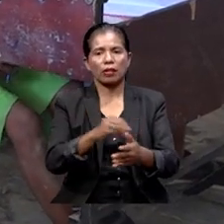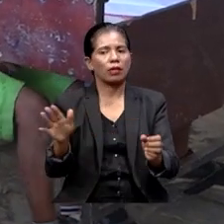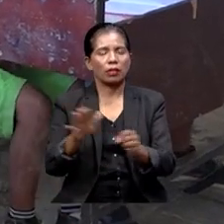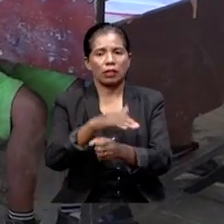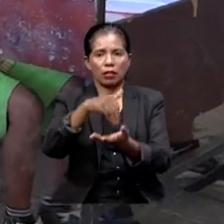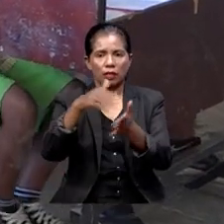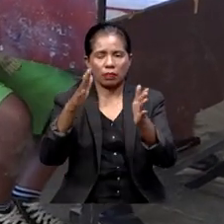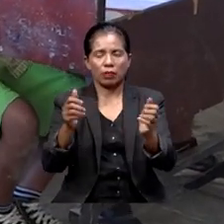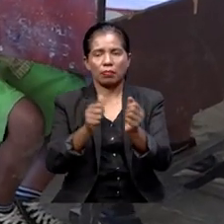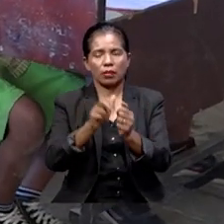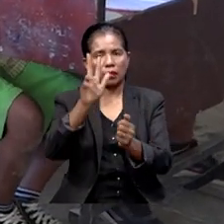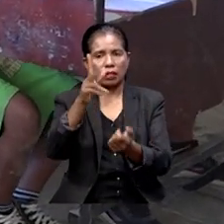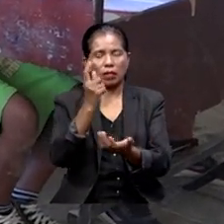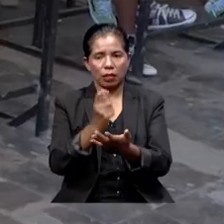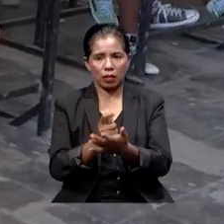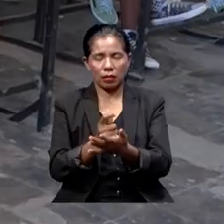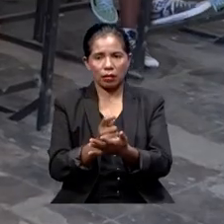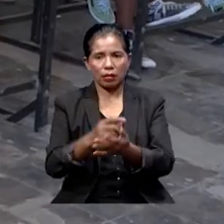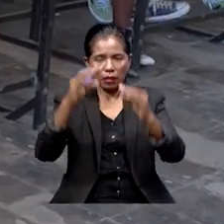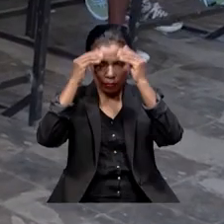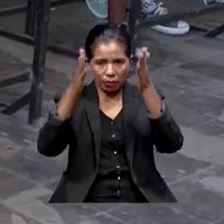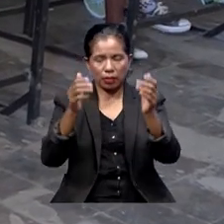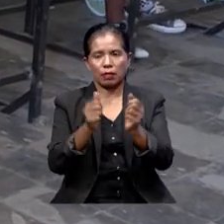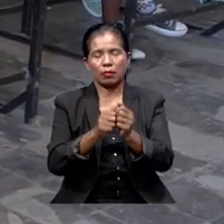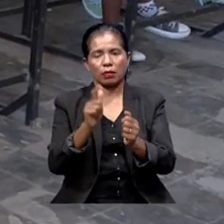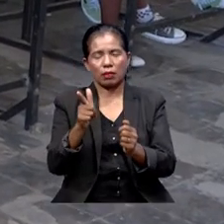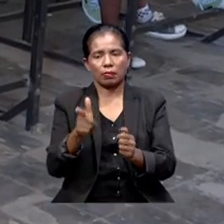estudante Rijun Tolu Resin, no professor Valnulo Resin Lima, Lamberto da Silva, GMN.